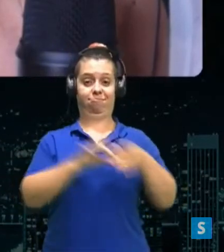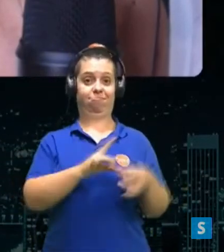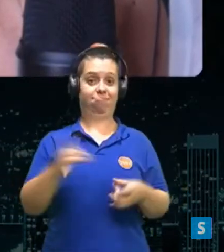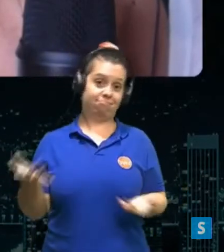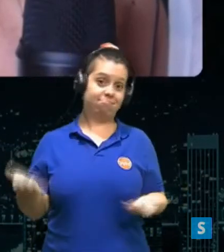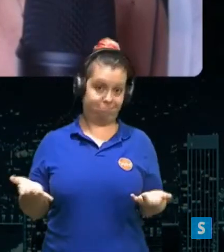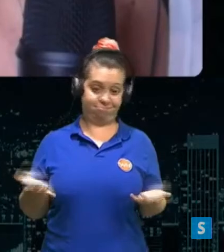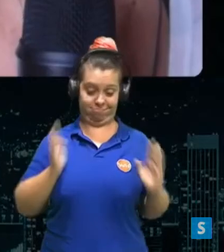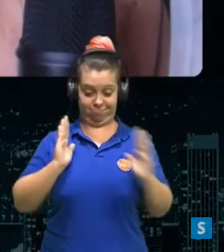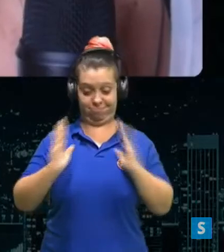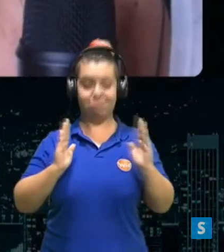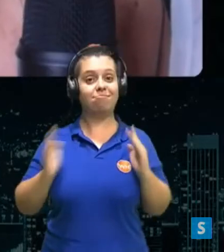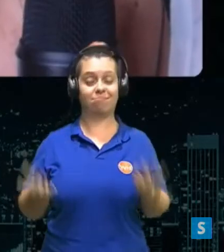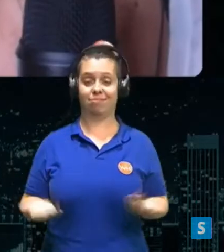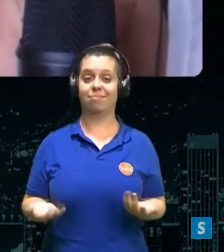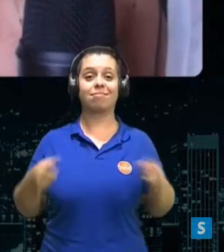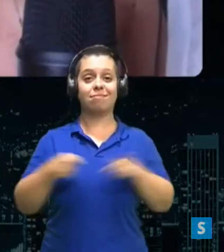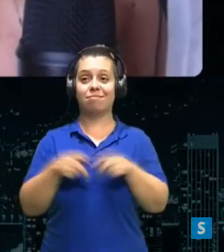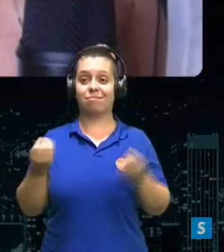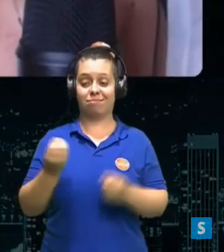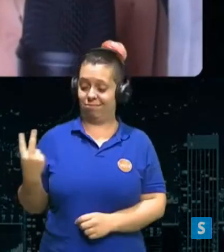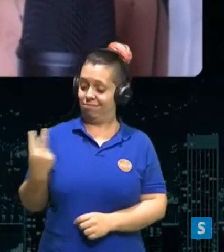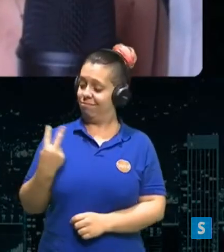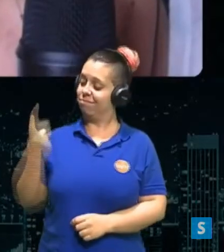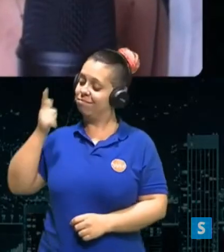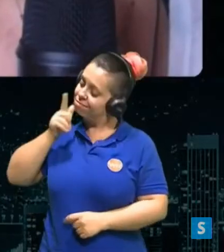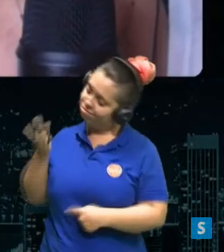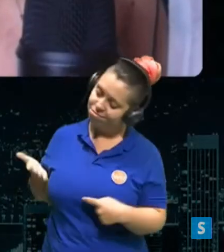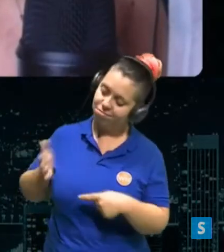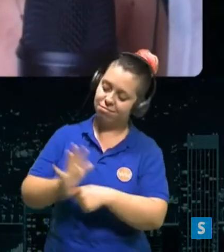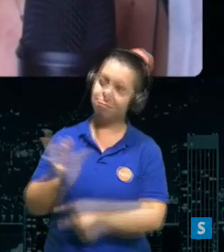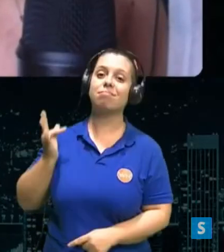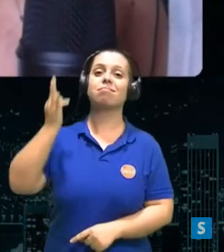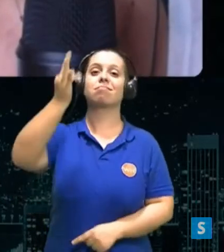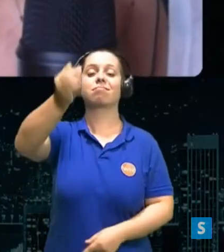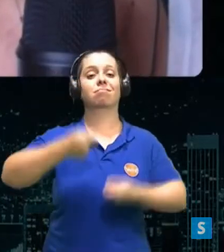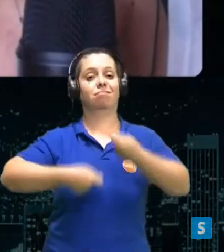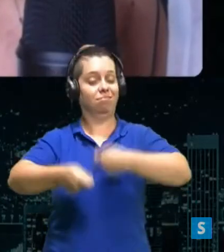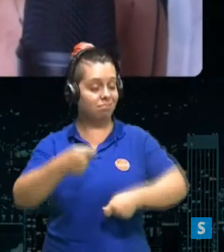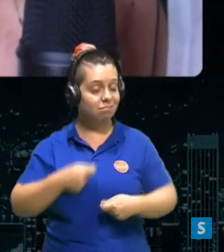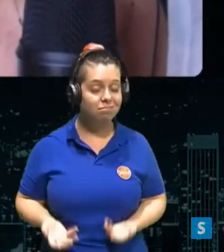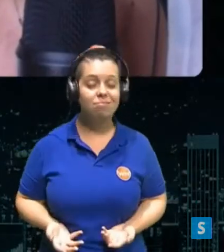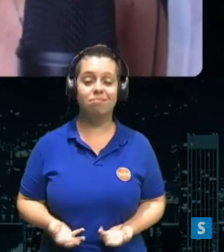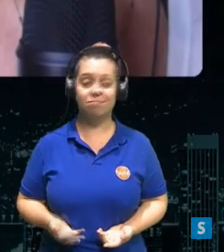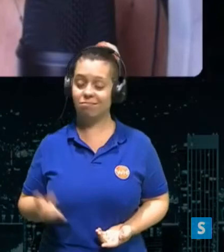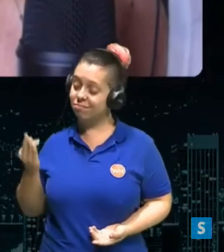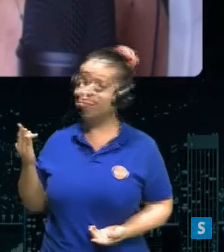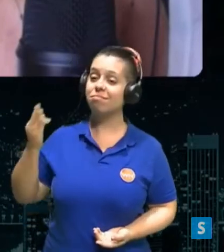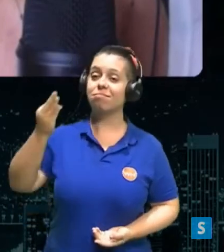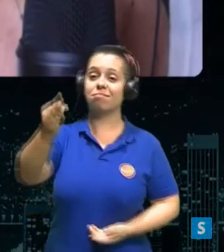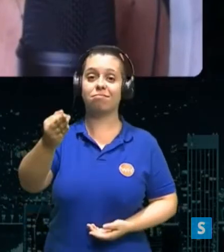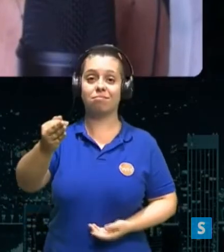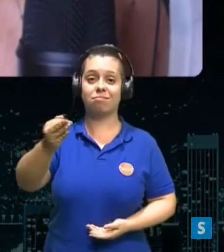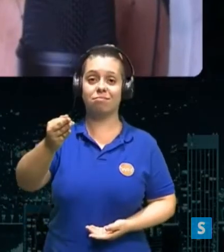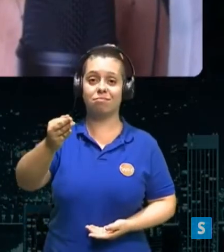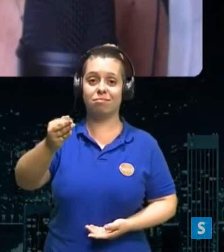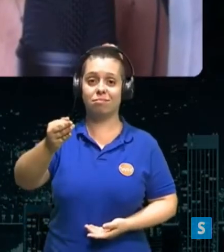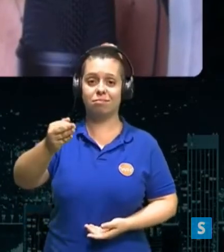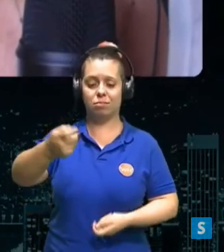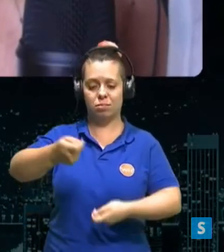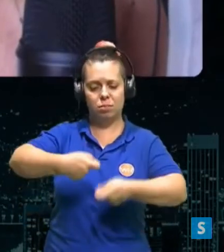como a gente pode talvez fazer parte do futuro dos negócios o futuro das compras